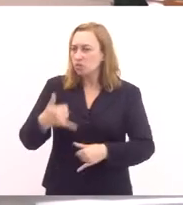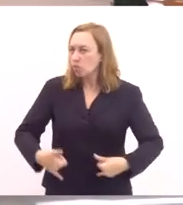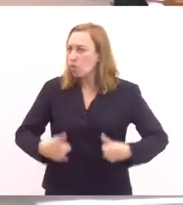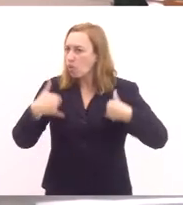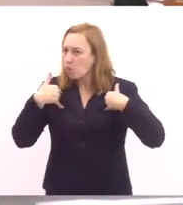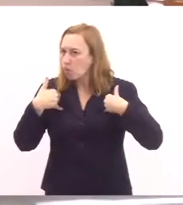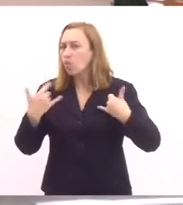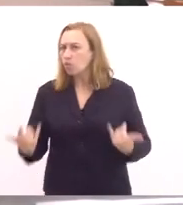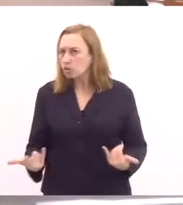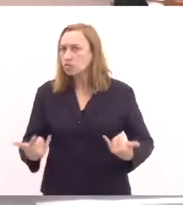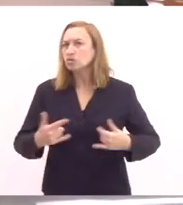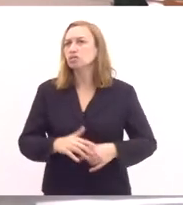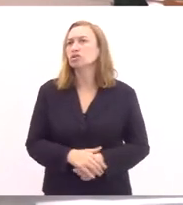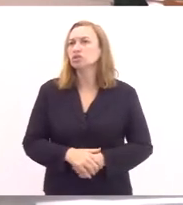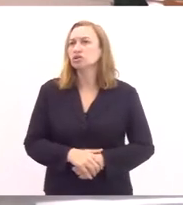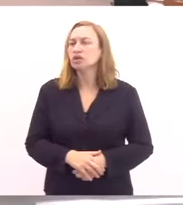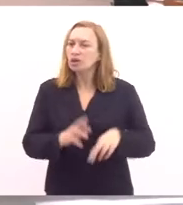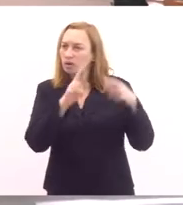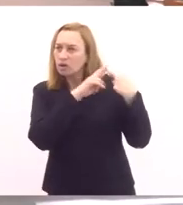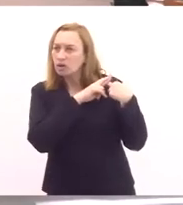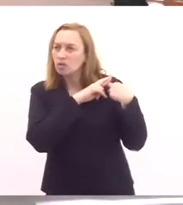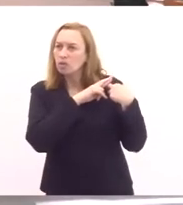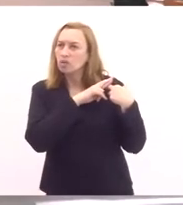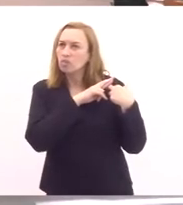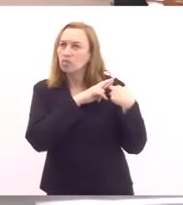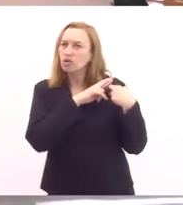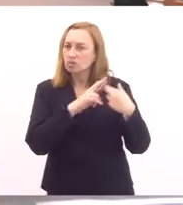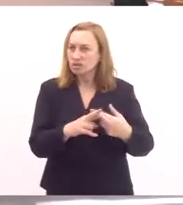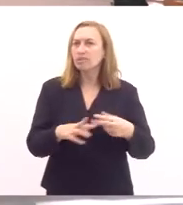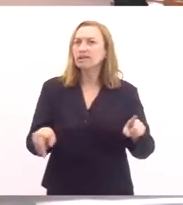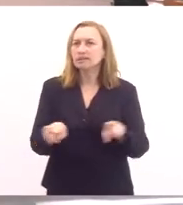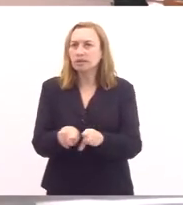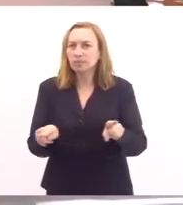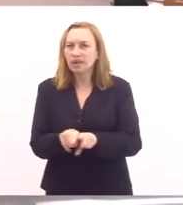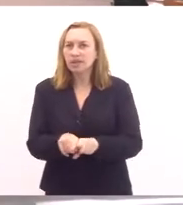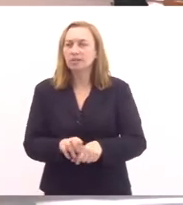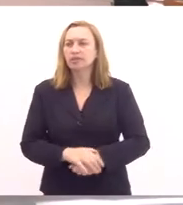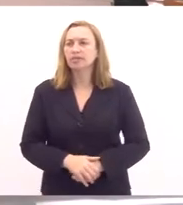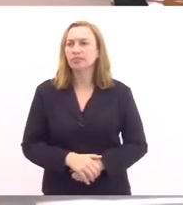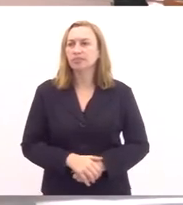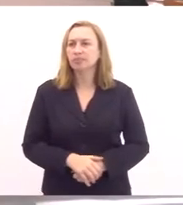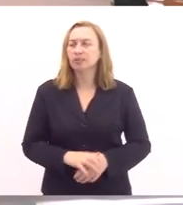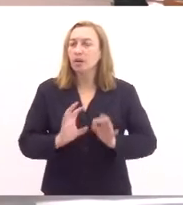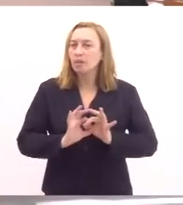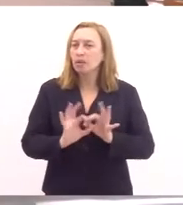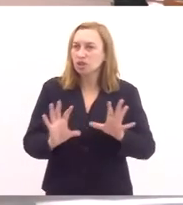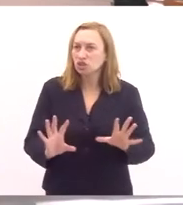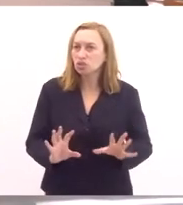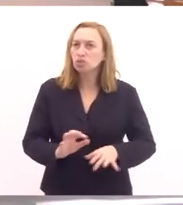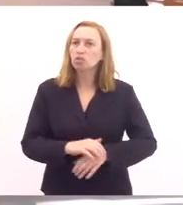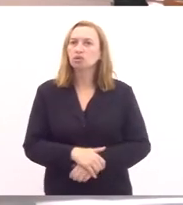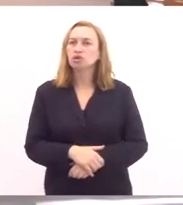orgulho e com muita responsabilidade também é permitiu que discussões